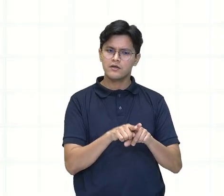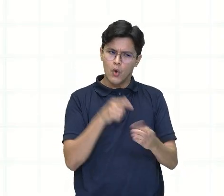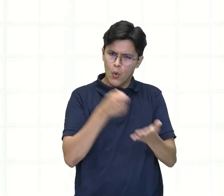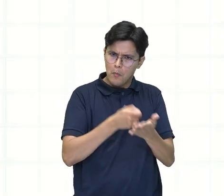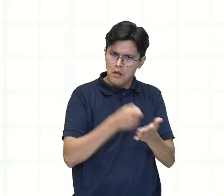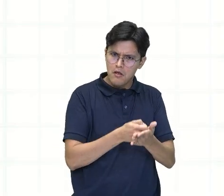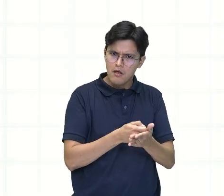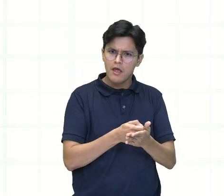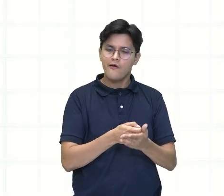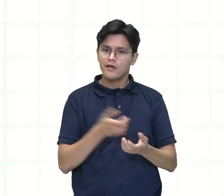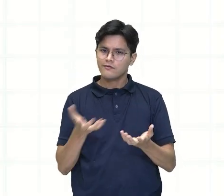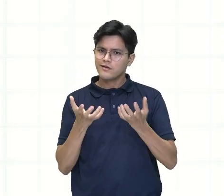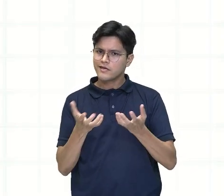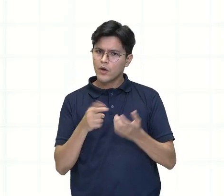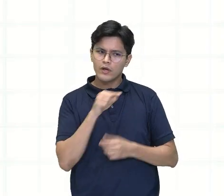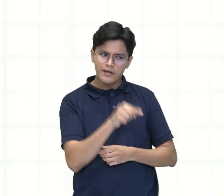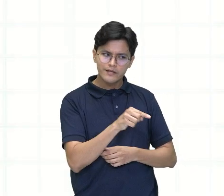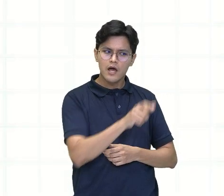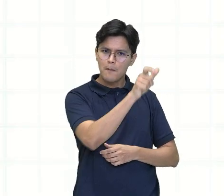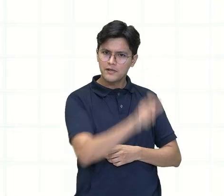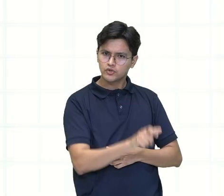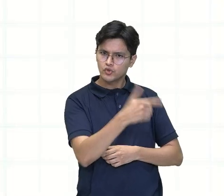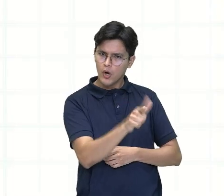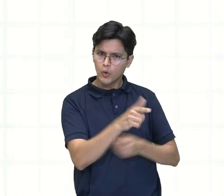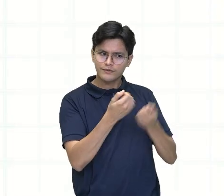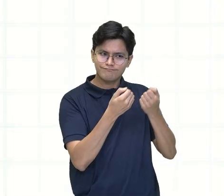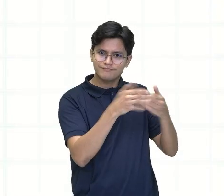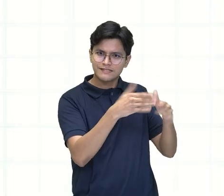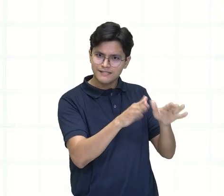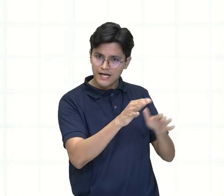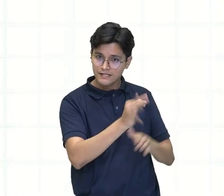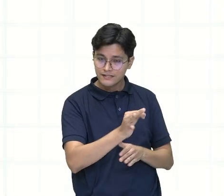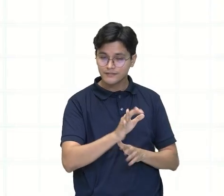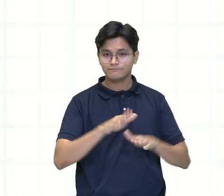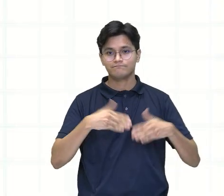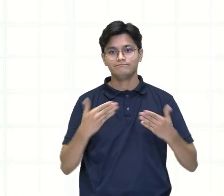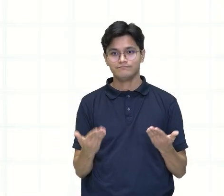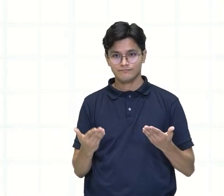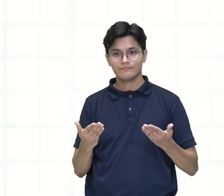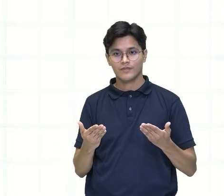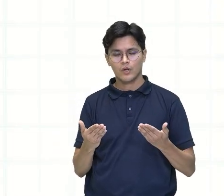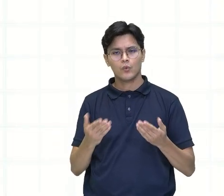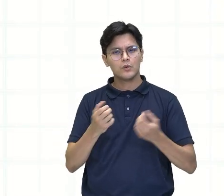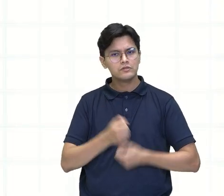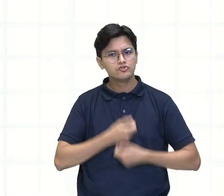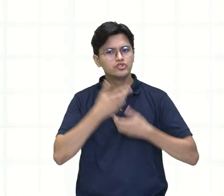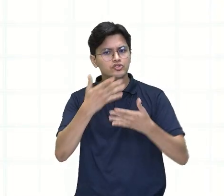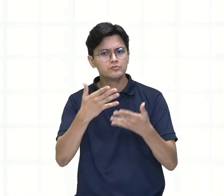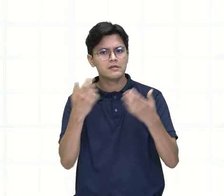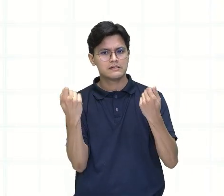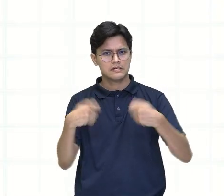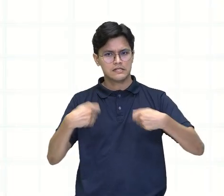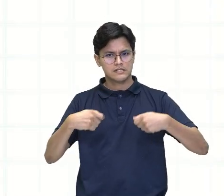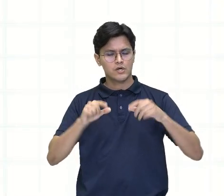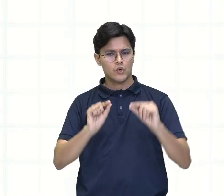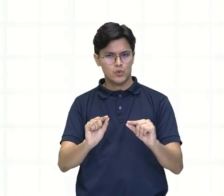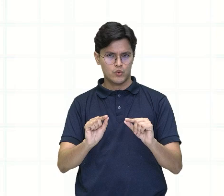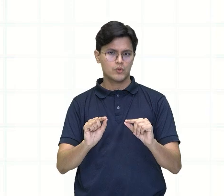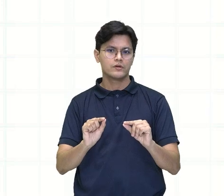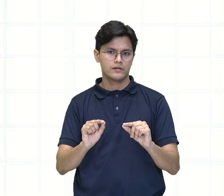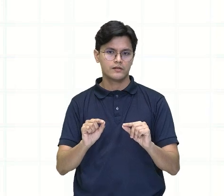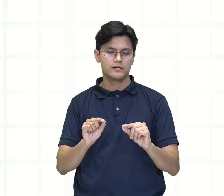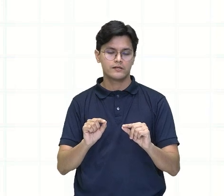dali naquele momento. Mas ele manifesta, no caso, essa necessidade que a ação ela realmente